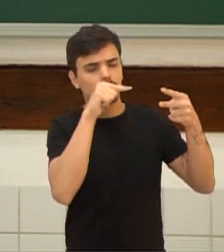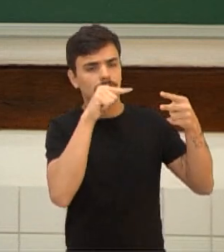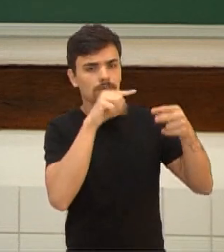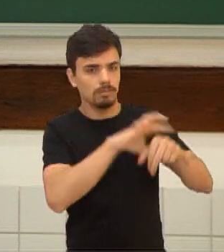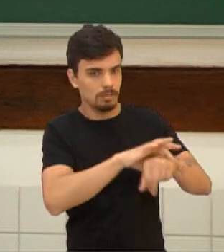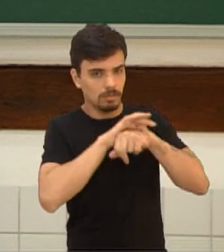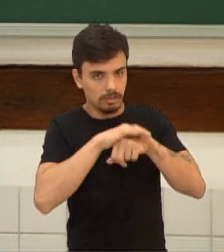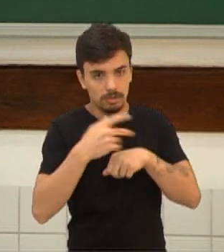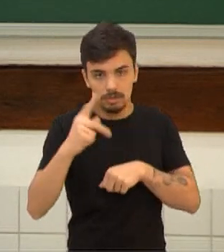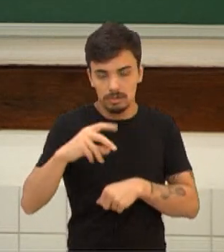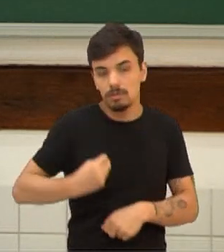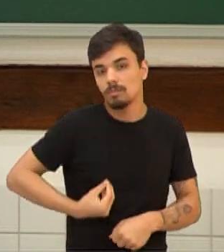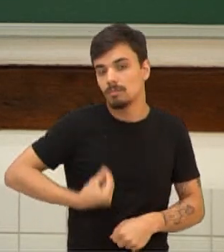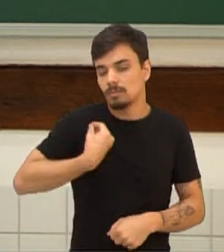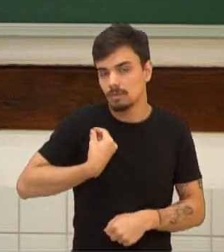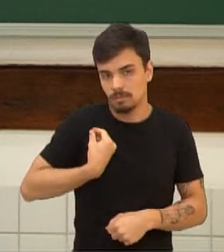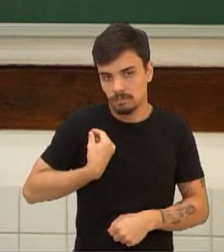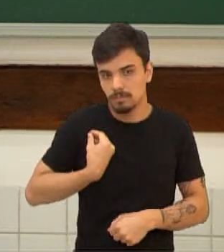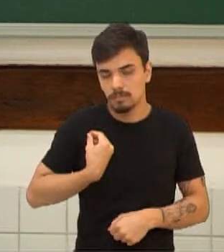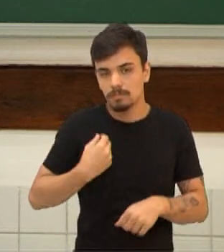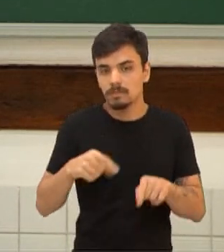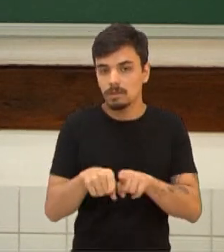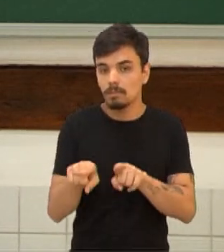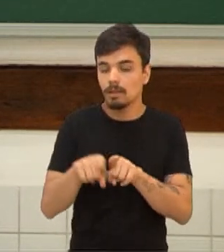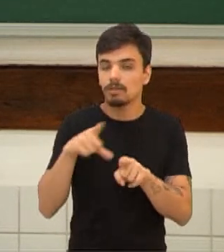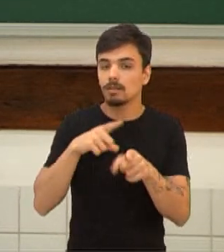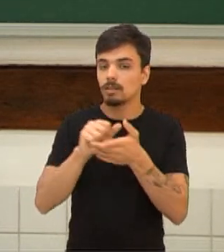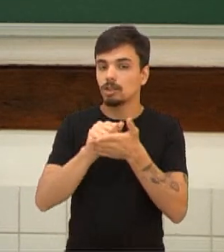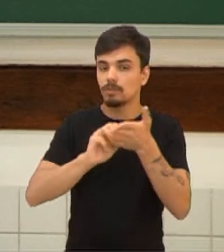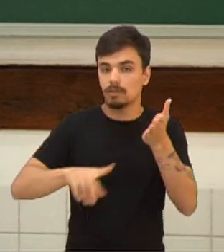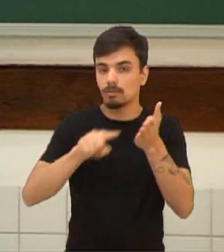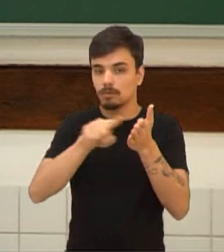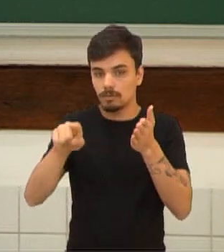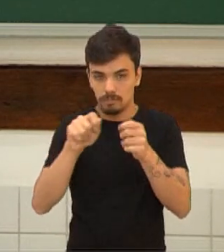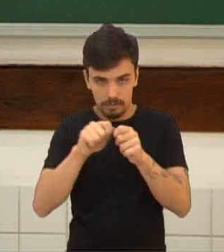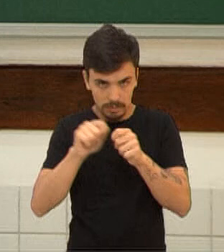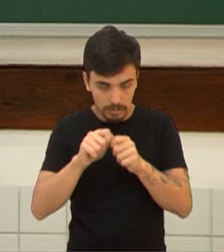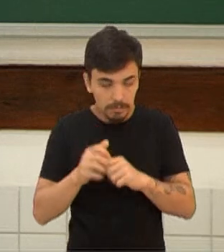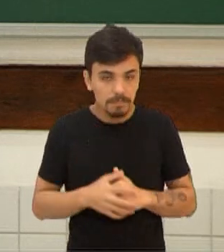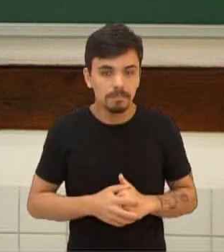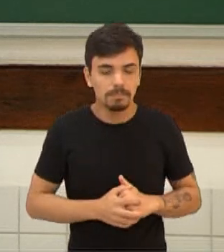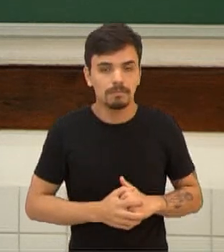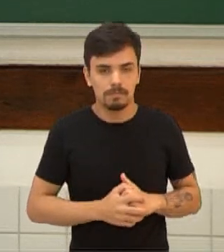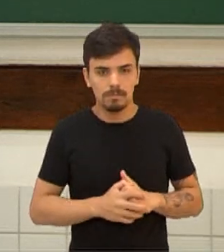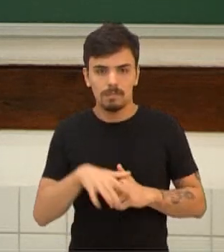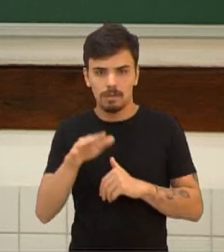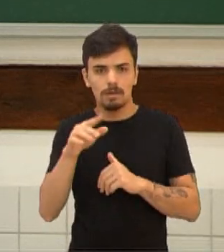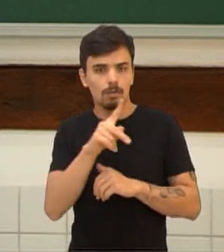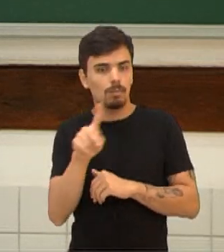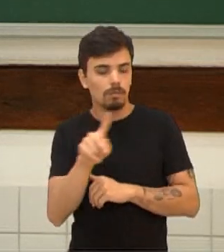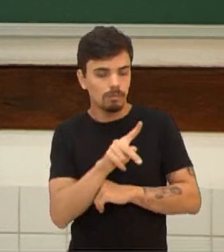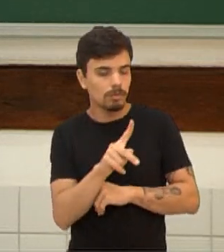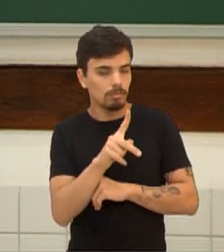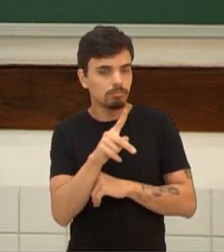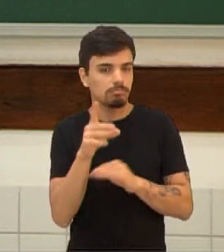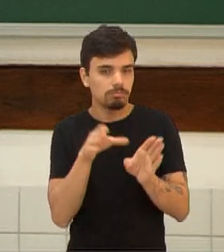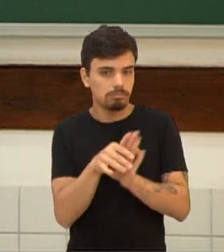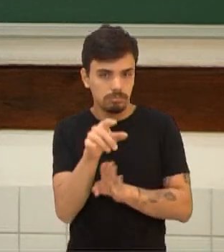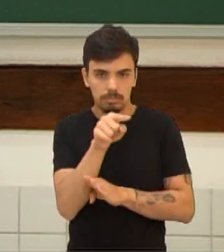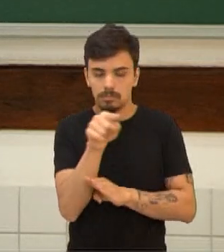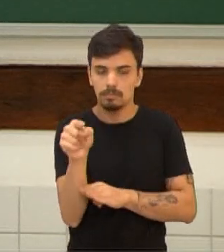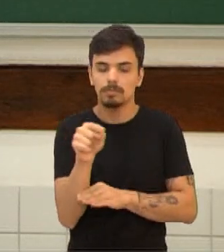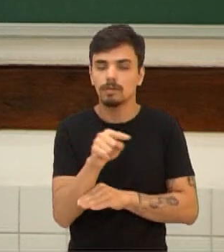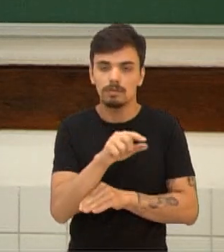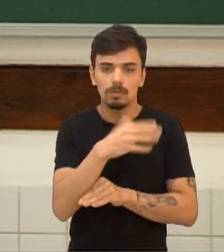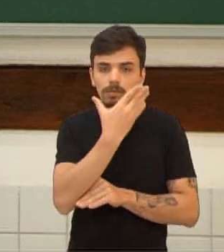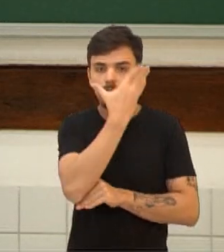sua presença, clicar daí nas tarefas para você fazer que são obrigatórias, conforme o seu professor orientou, e